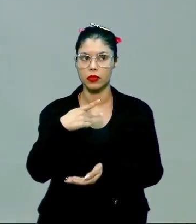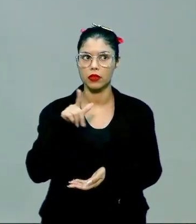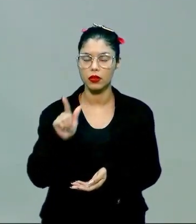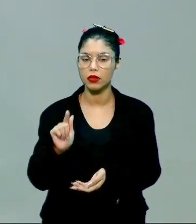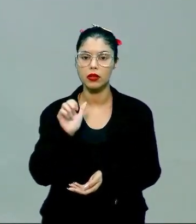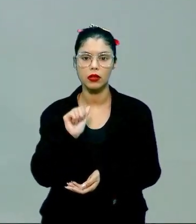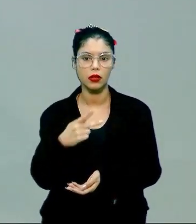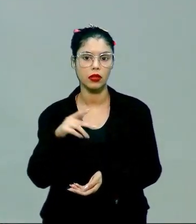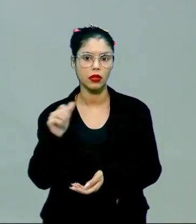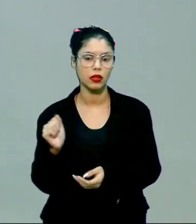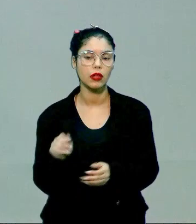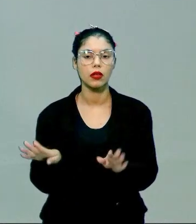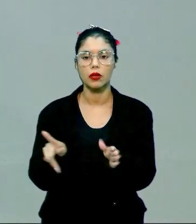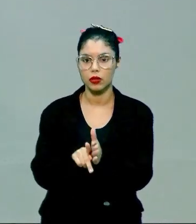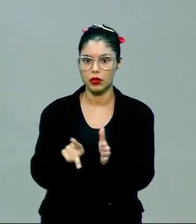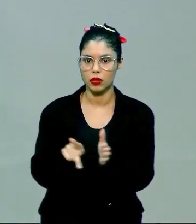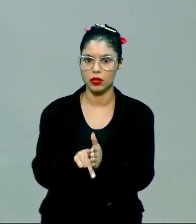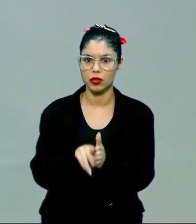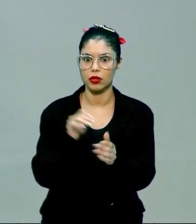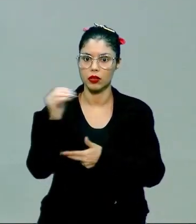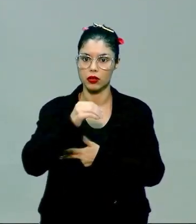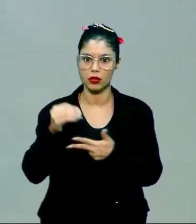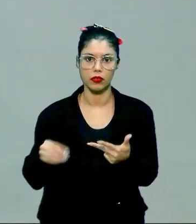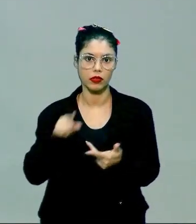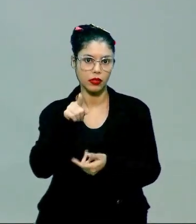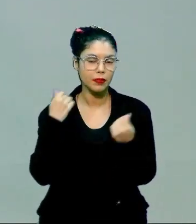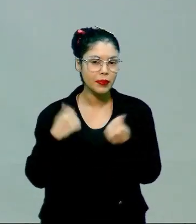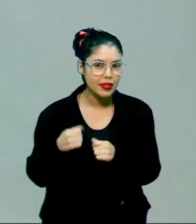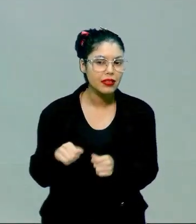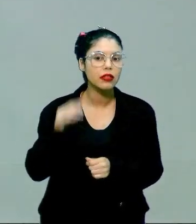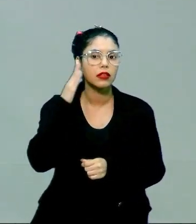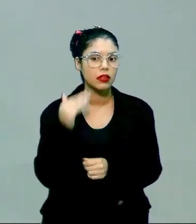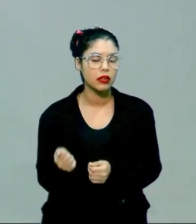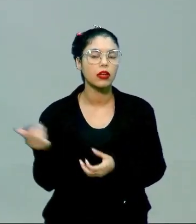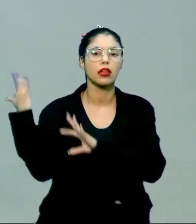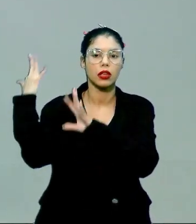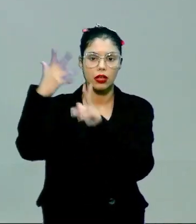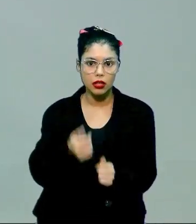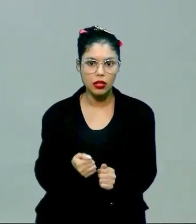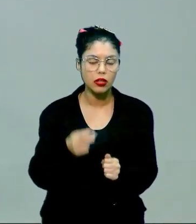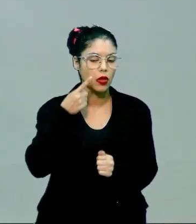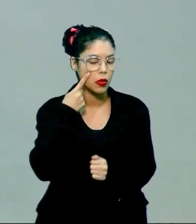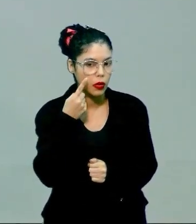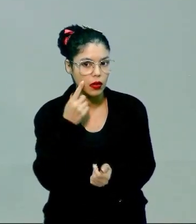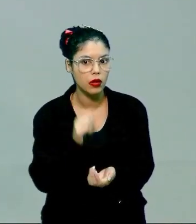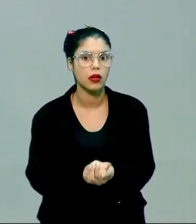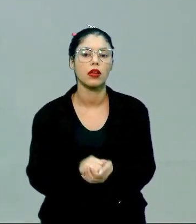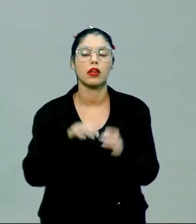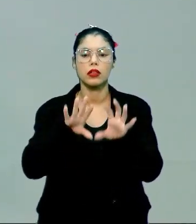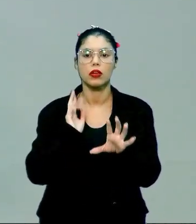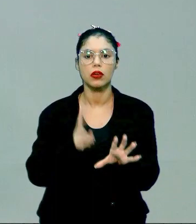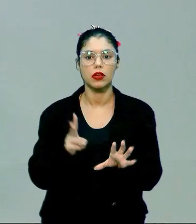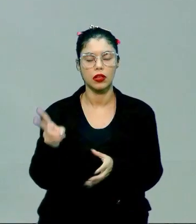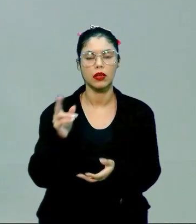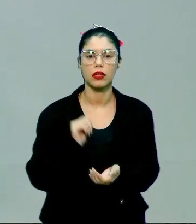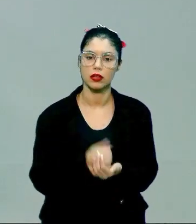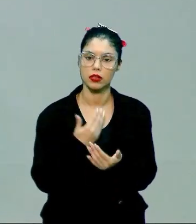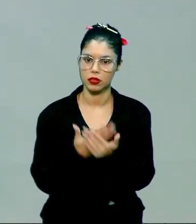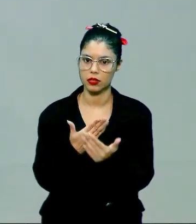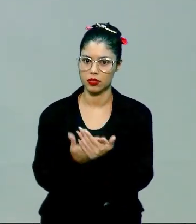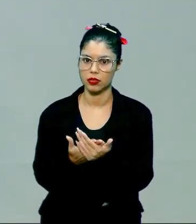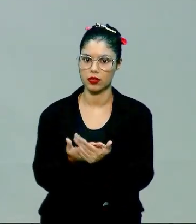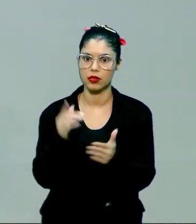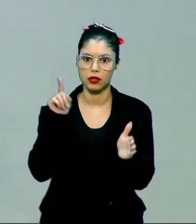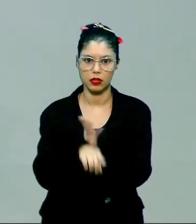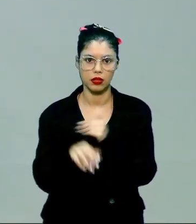e PA são recorrentes a nível de Enem, então você tem que, importante, revisa, dá uma olhada e assim a gente vai elucidar